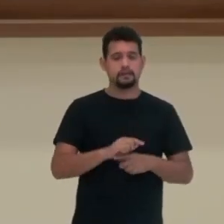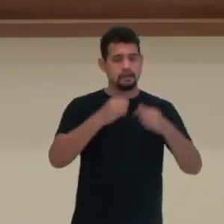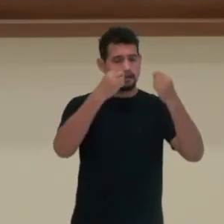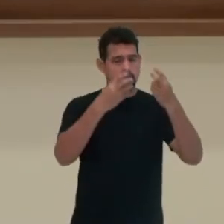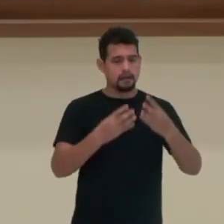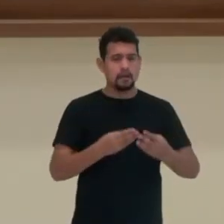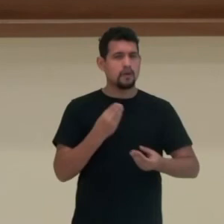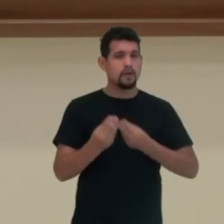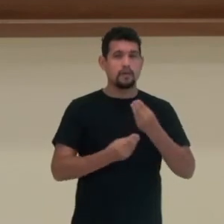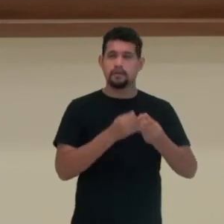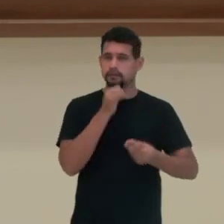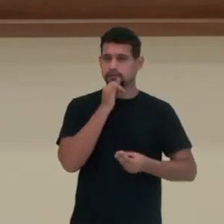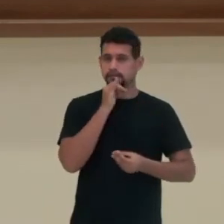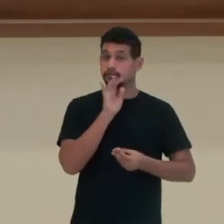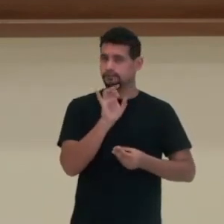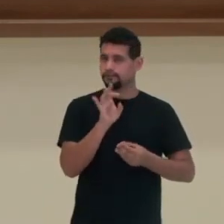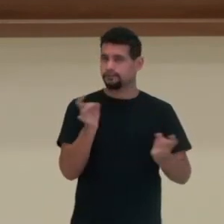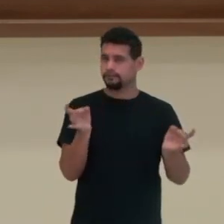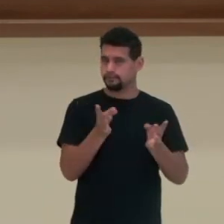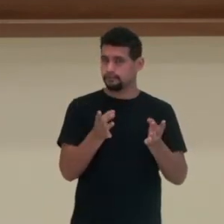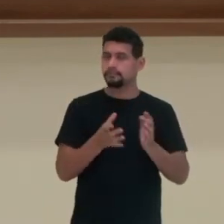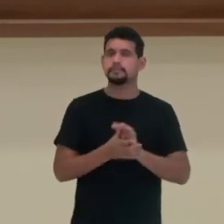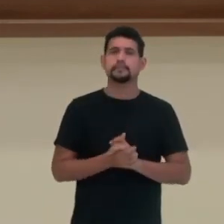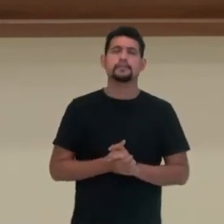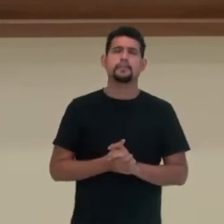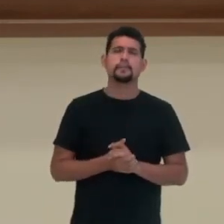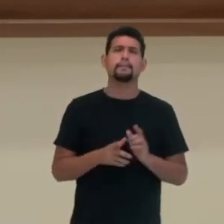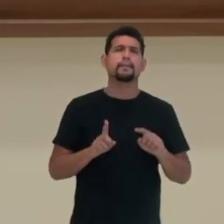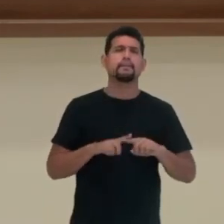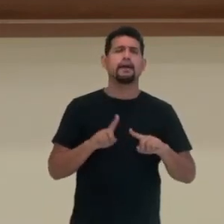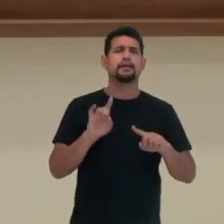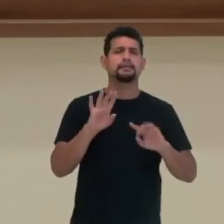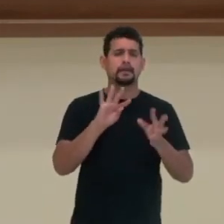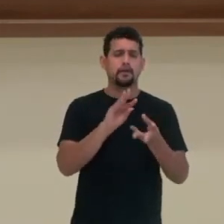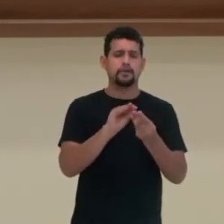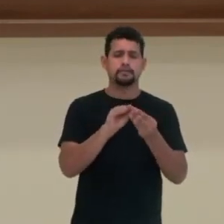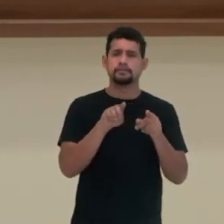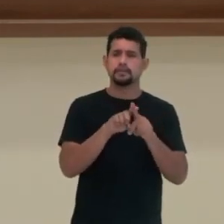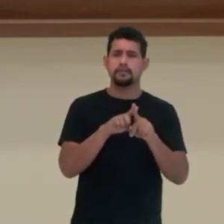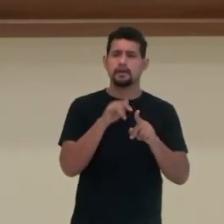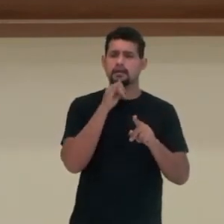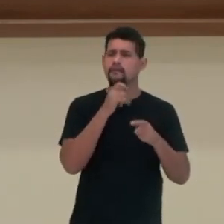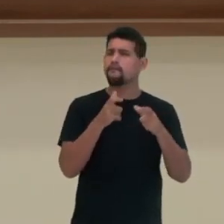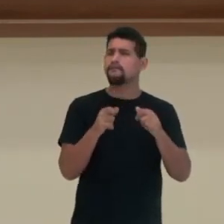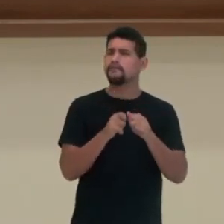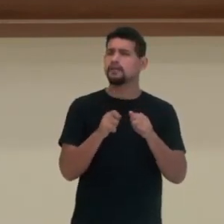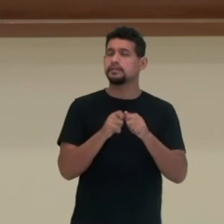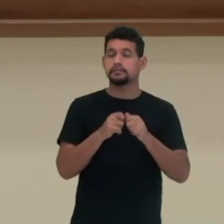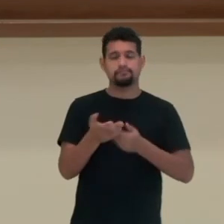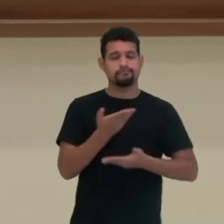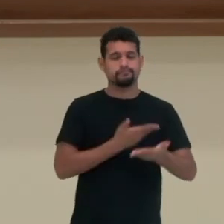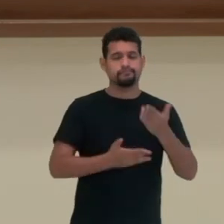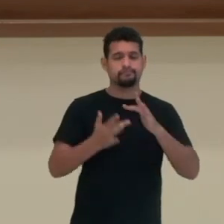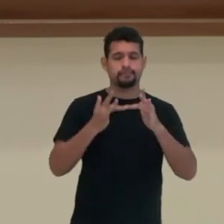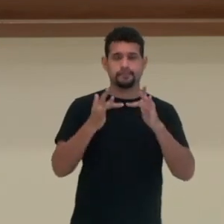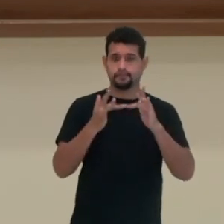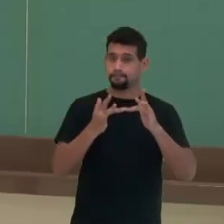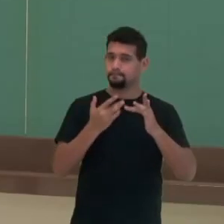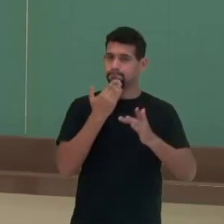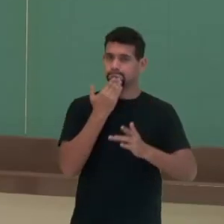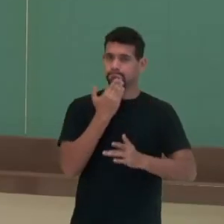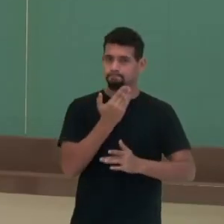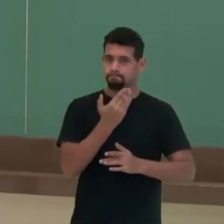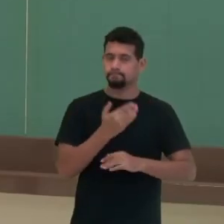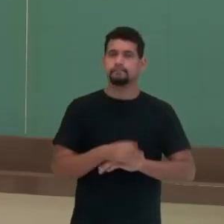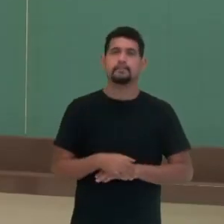de exemplificação. A conclusão, onde eu vou fazer a reiteração das